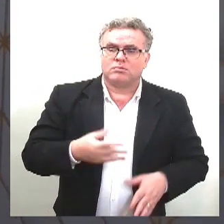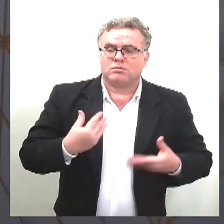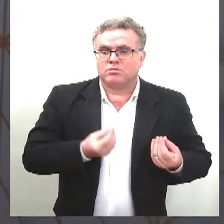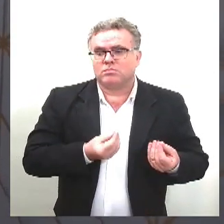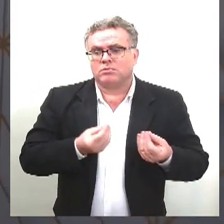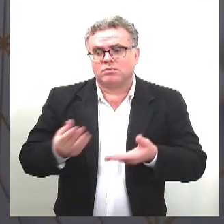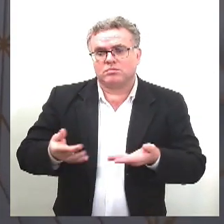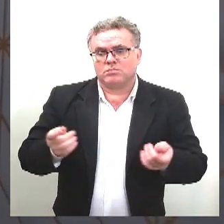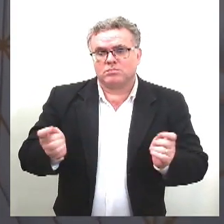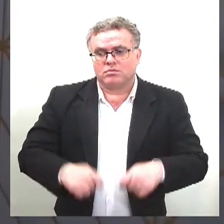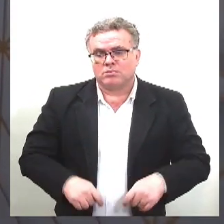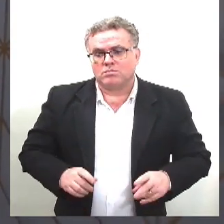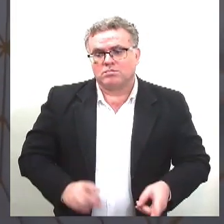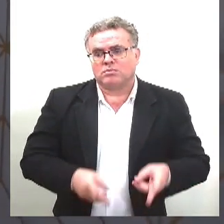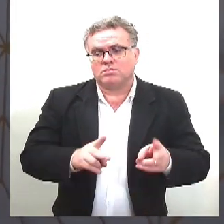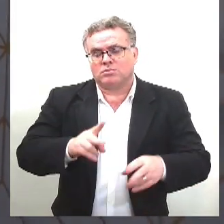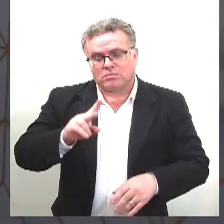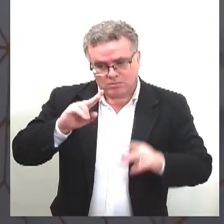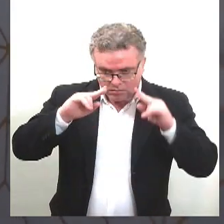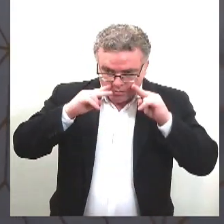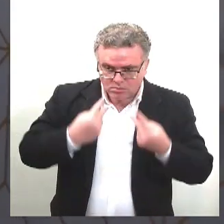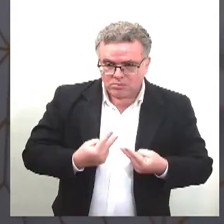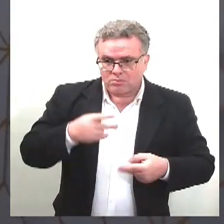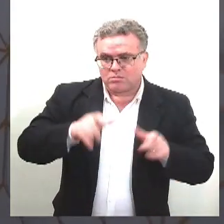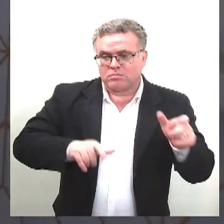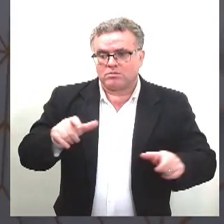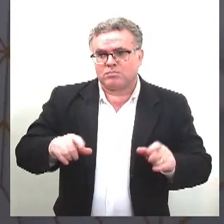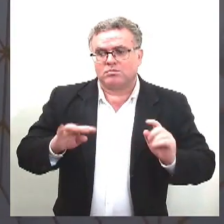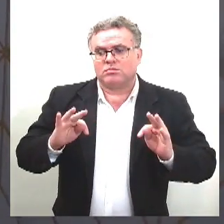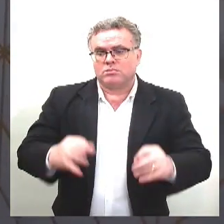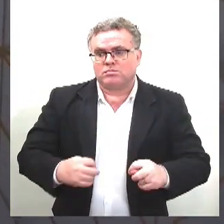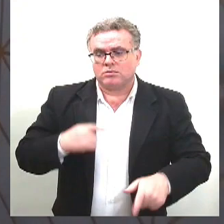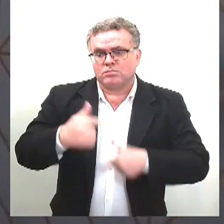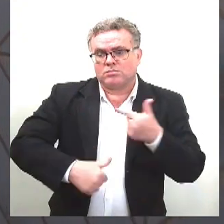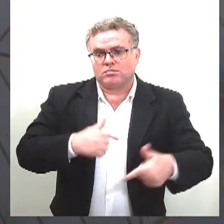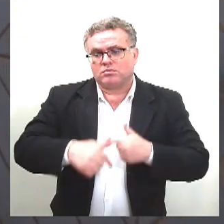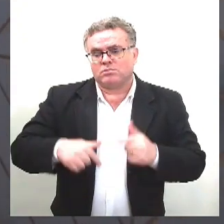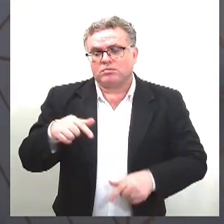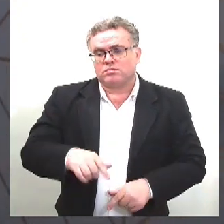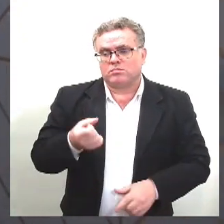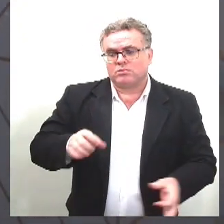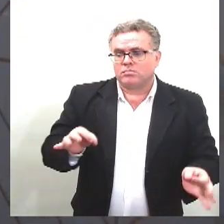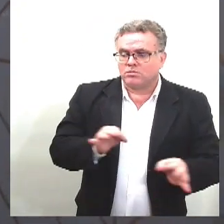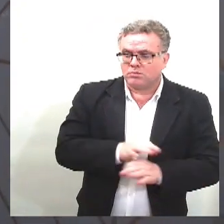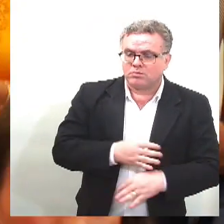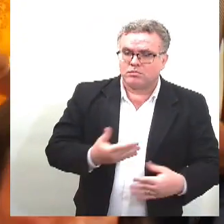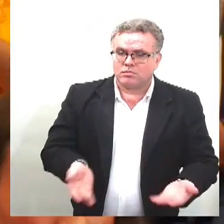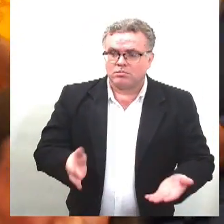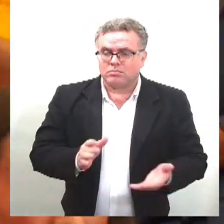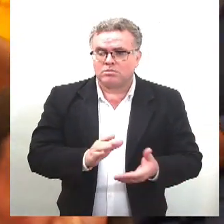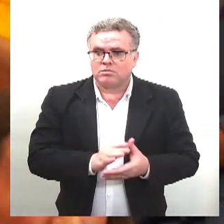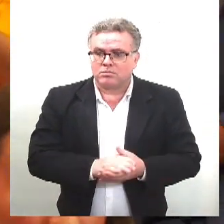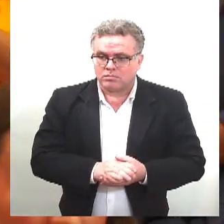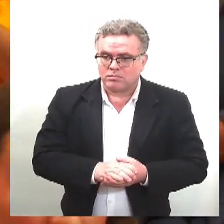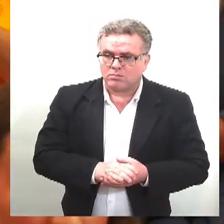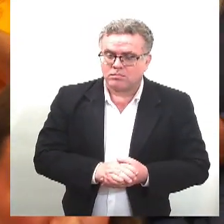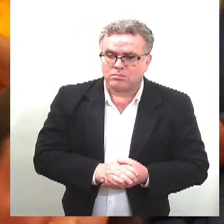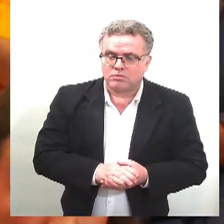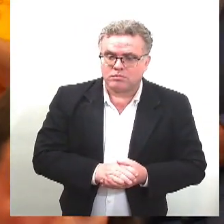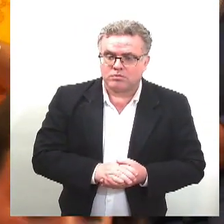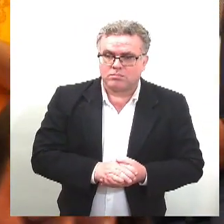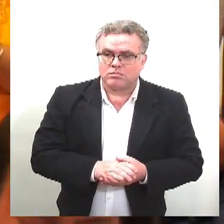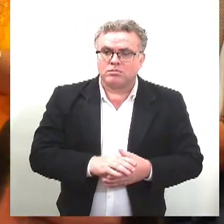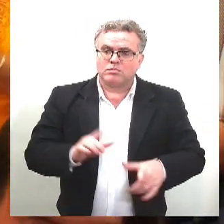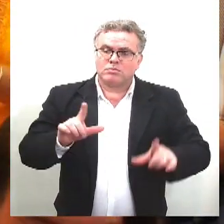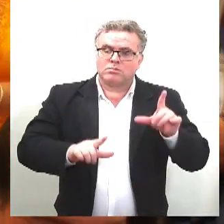esse reconhecimento a ela por tudo que ela fez por nosso estado, por Sergipe e por Canindé de São Francisco. A TV Alesa, com quase